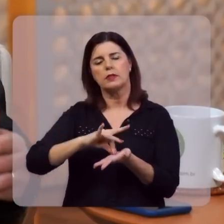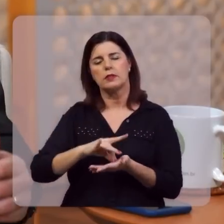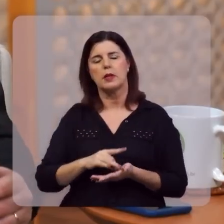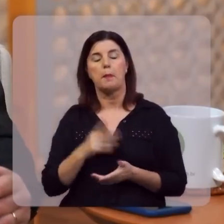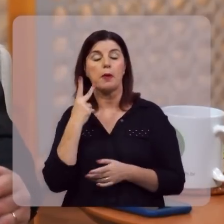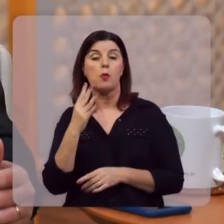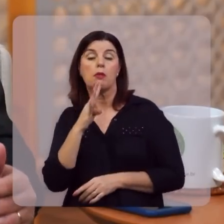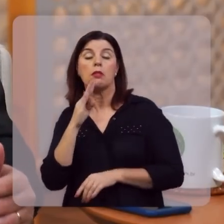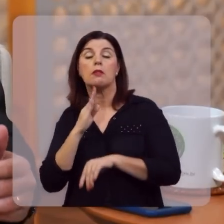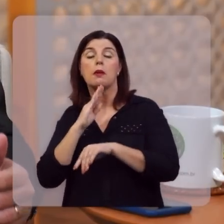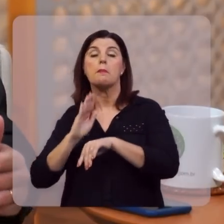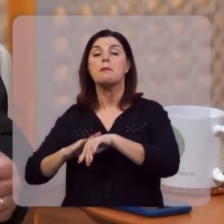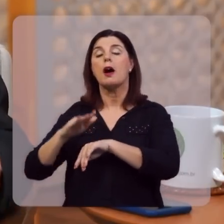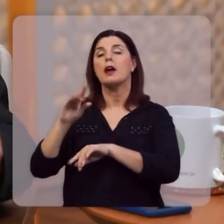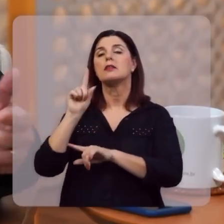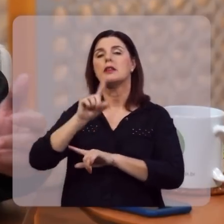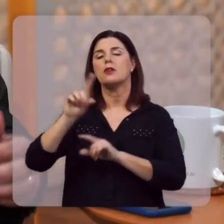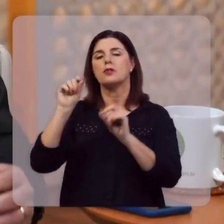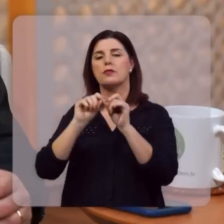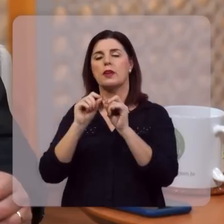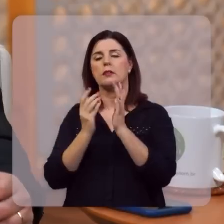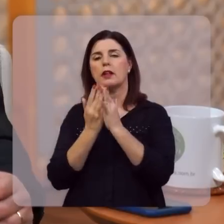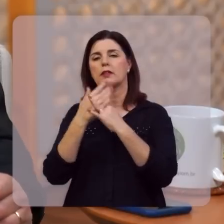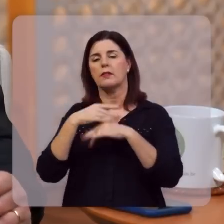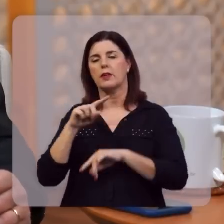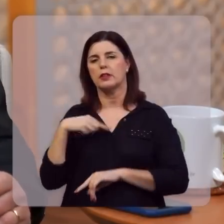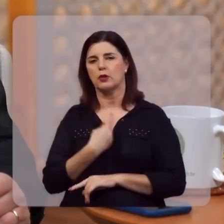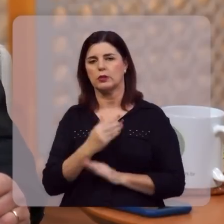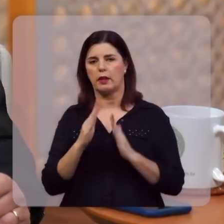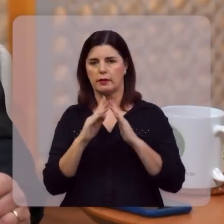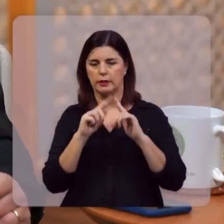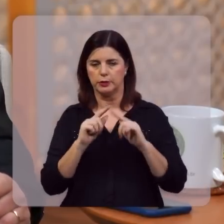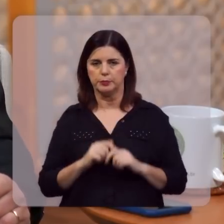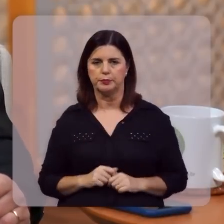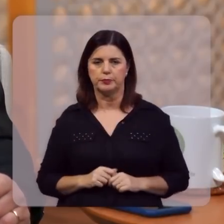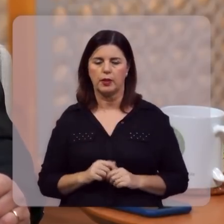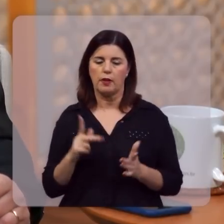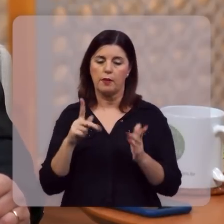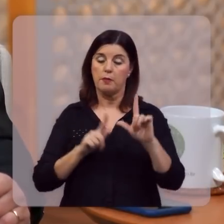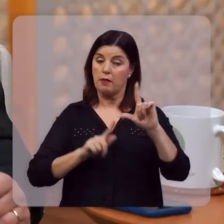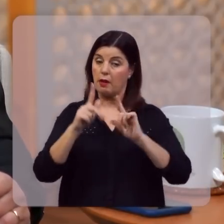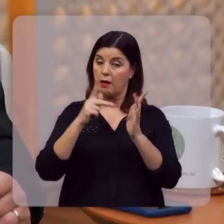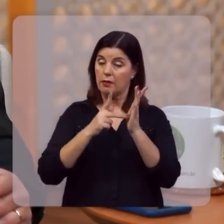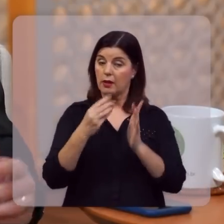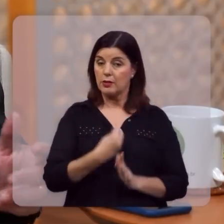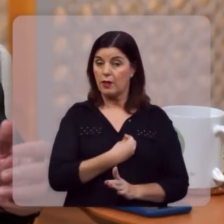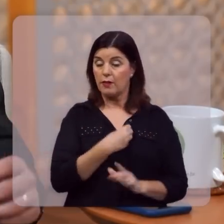mais daquilo que Deus tem feito por intermédio da nossa igreja. O Verdade e Vida